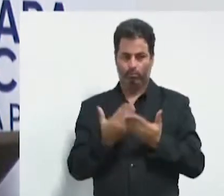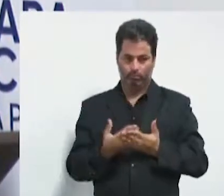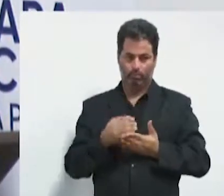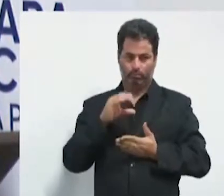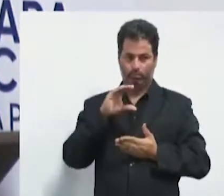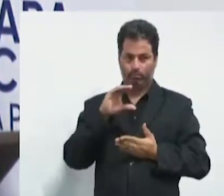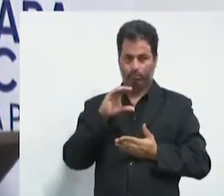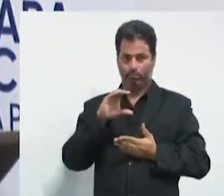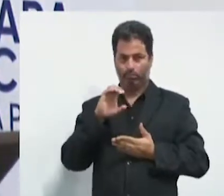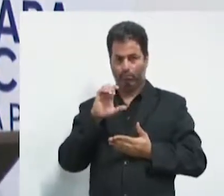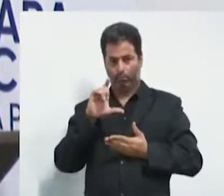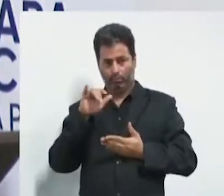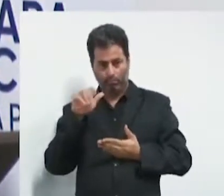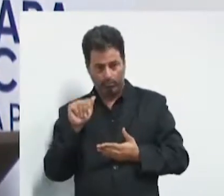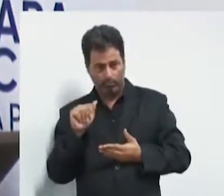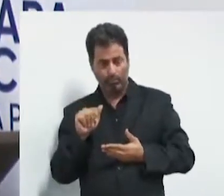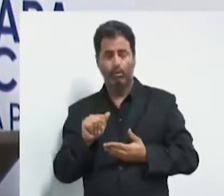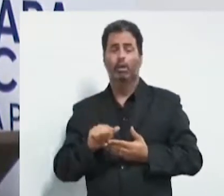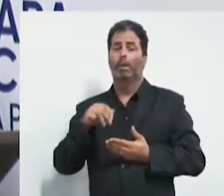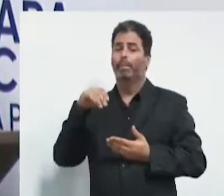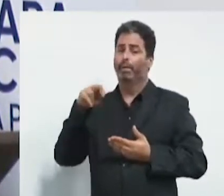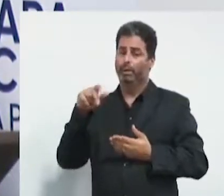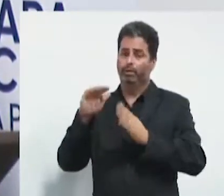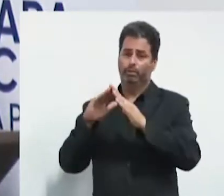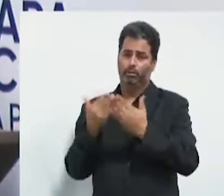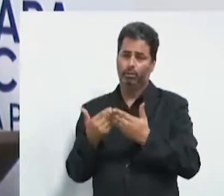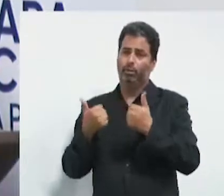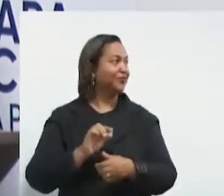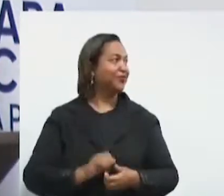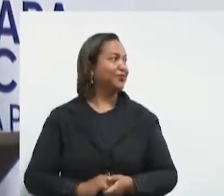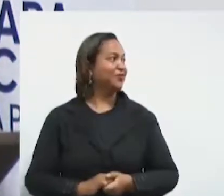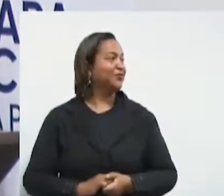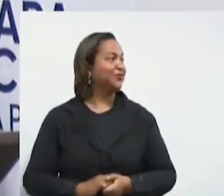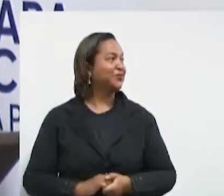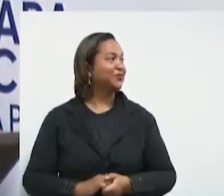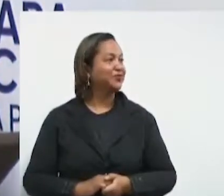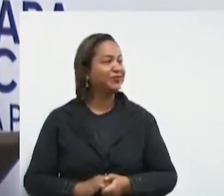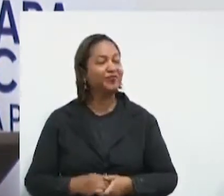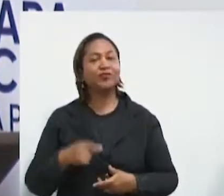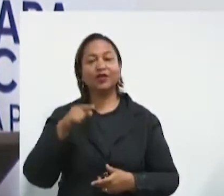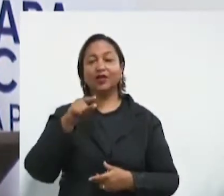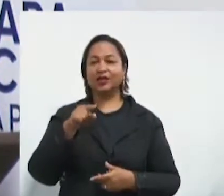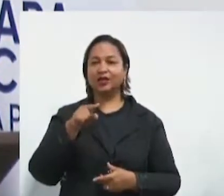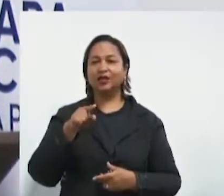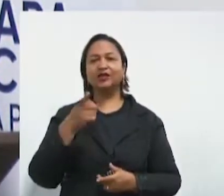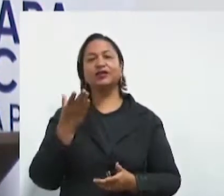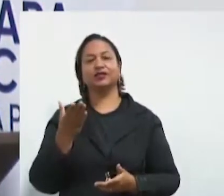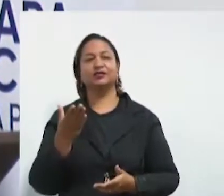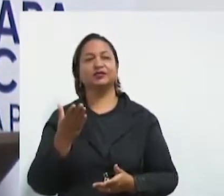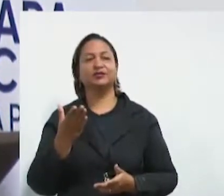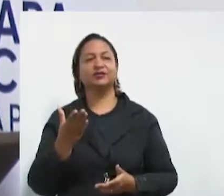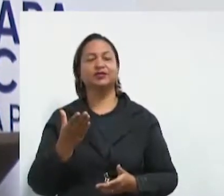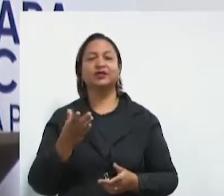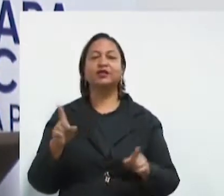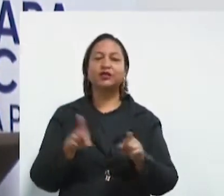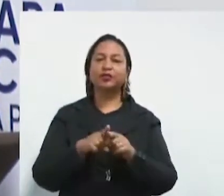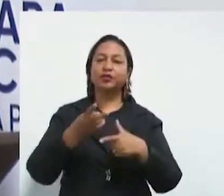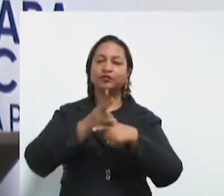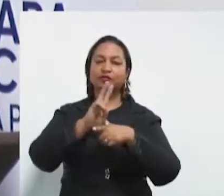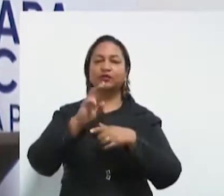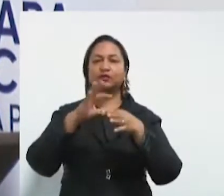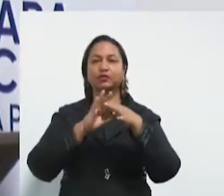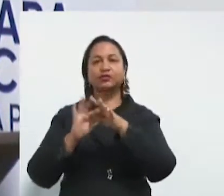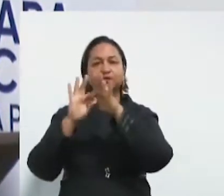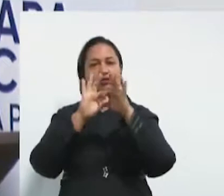construída ali no elenco do gato copacabana e aí contou 10 mais um pouquinho na vila união